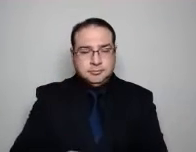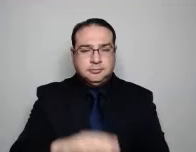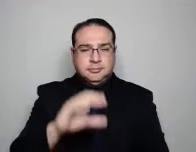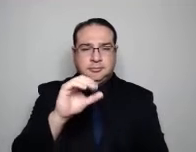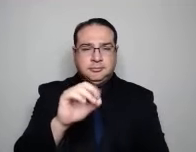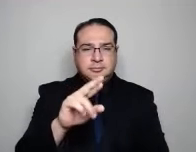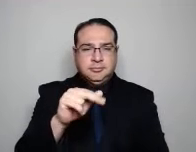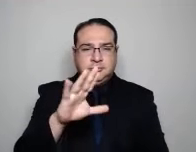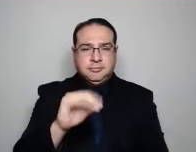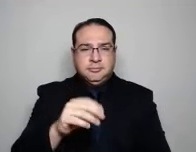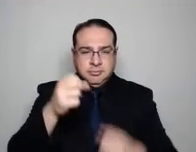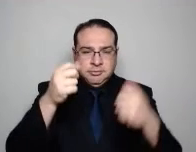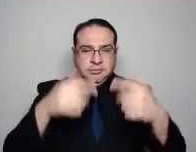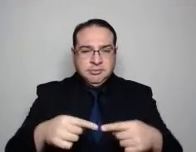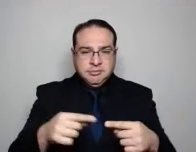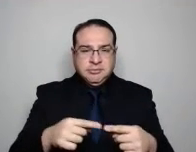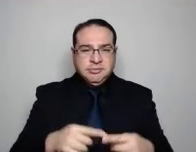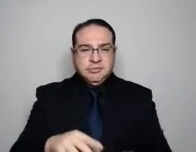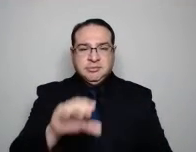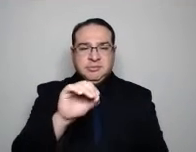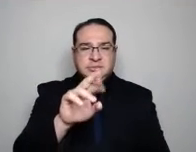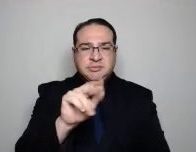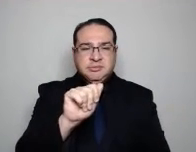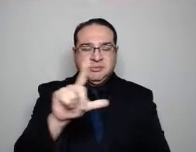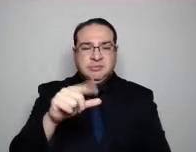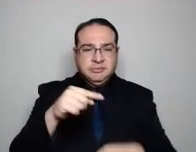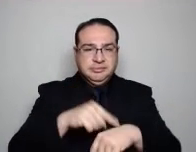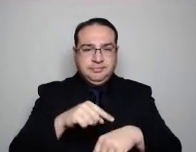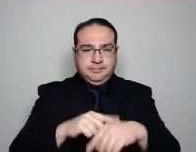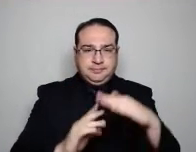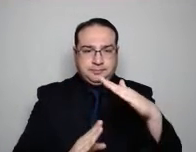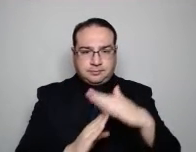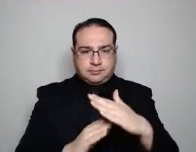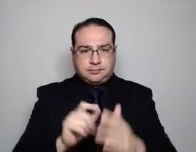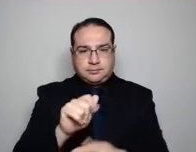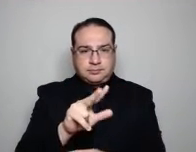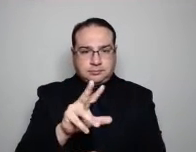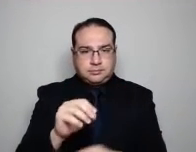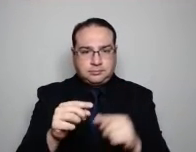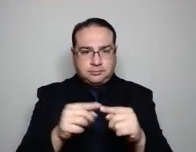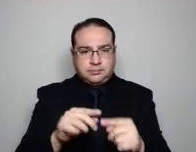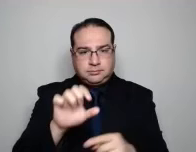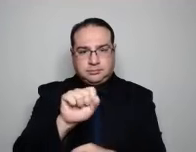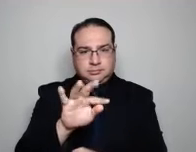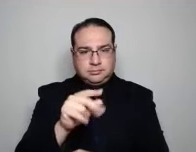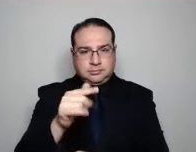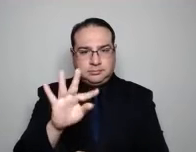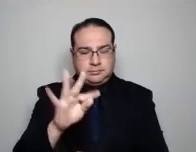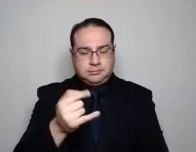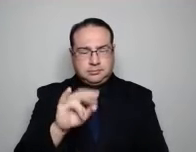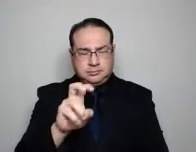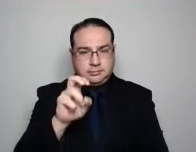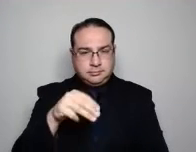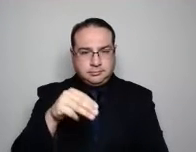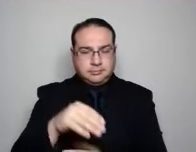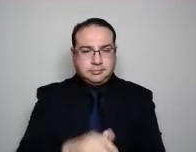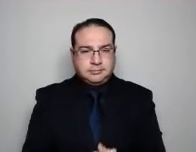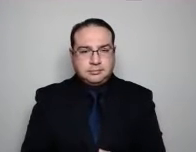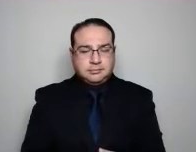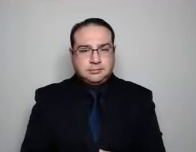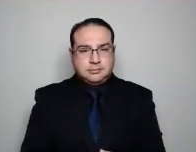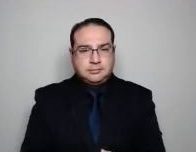fazer uma sustentação oral no tempo regimental do agravo regimental do STJ, em 5 minutos. Tá certo, tá bom. É